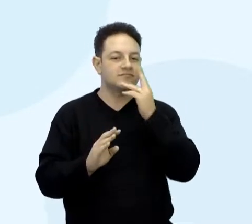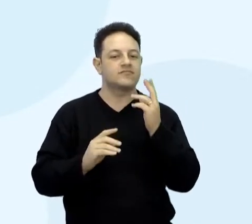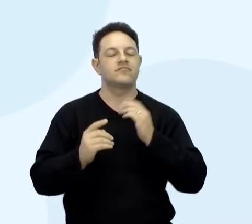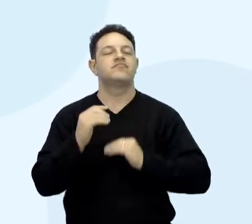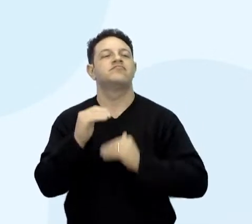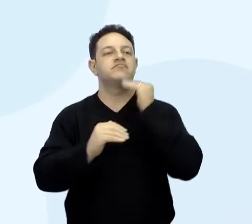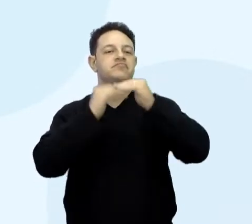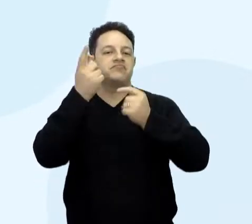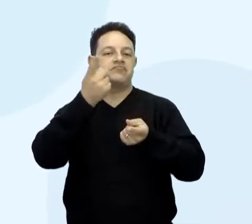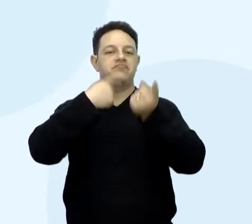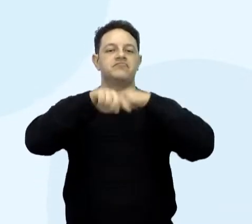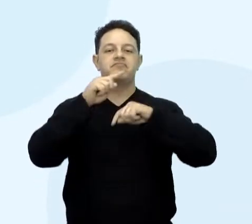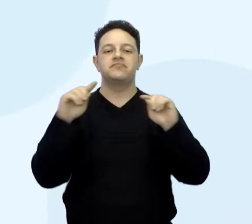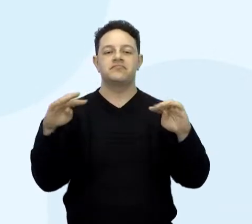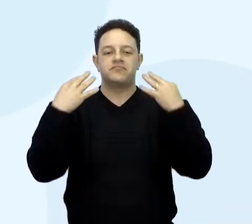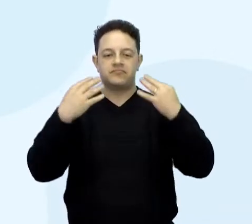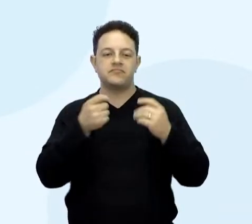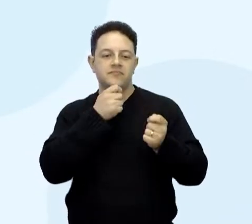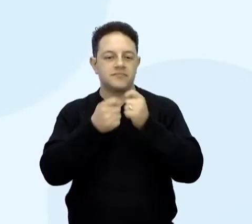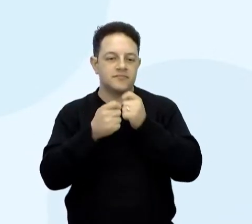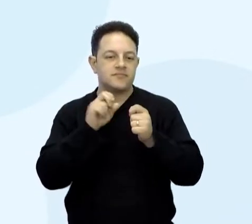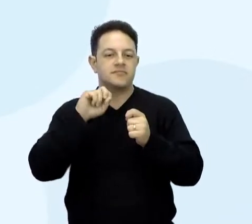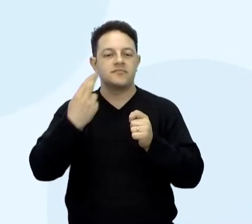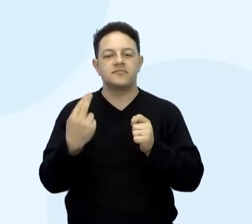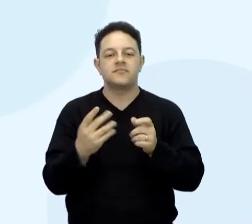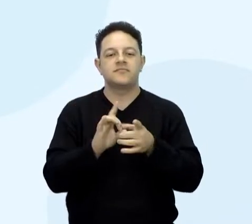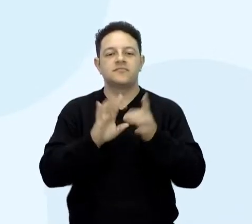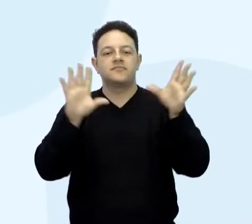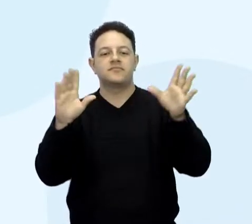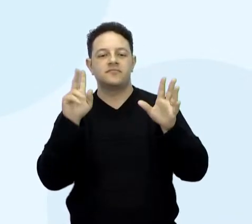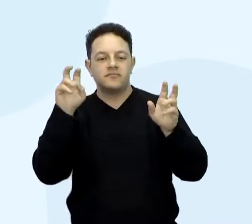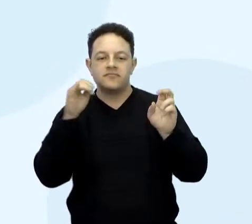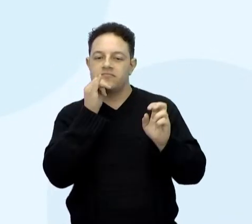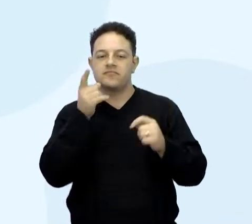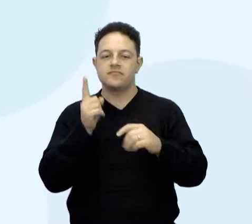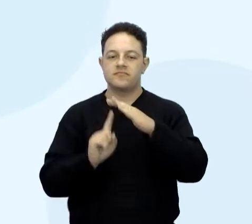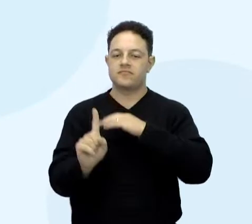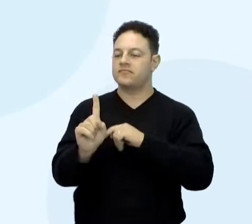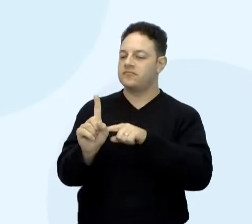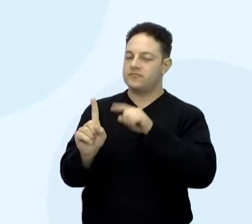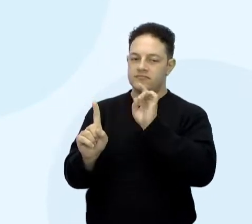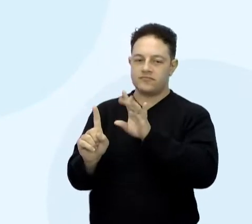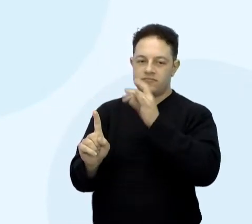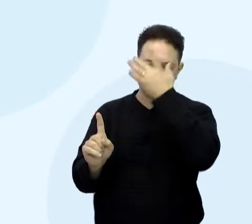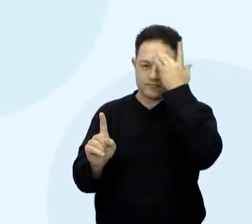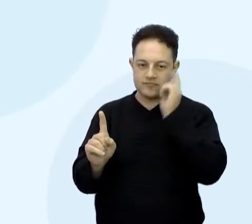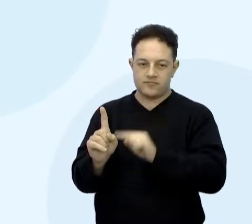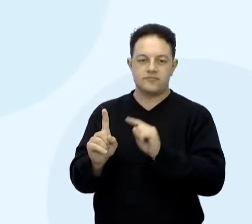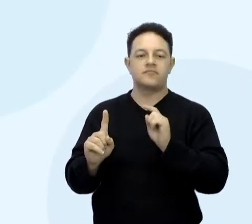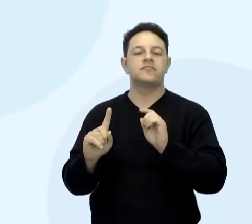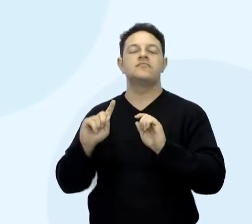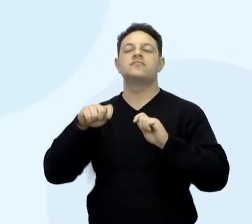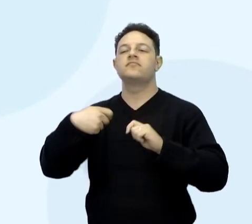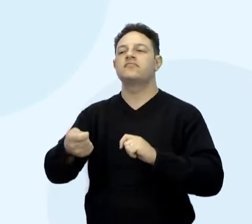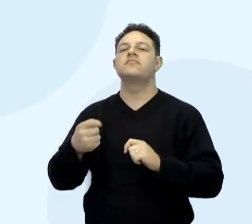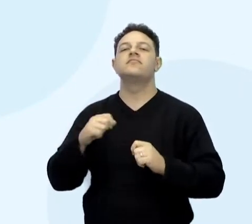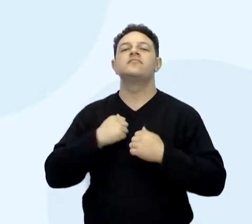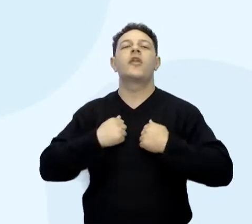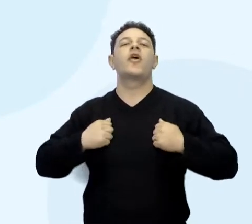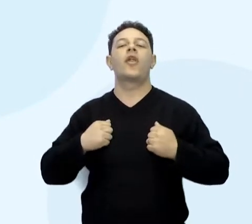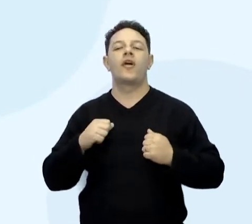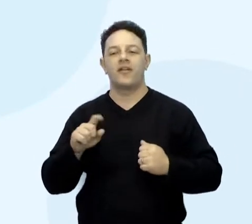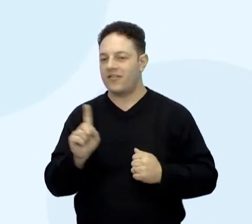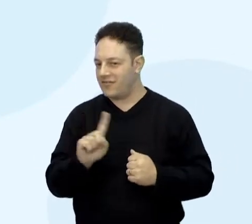superação, publi-reportagem ou release, nem dar protagonismo a uma pessoa como herói. Que a gente vem aqui